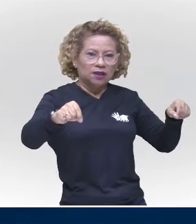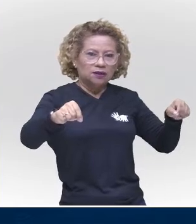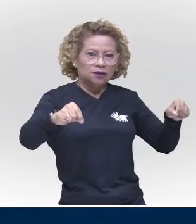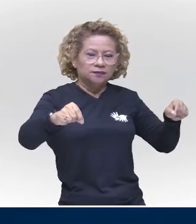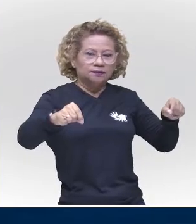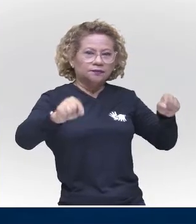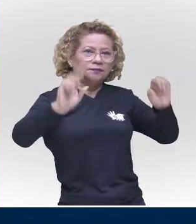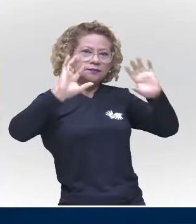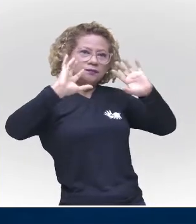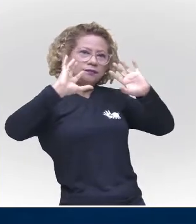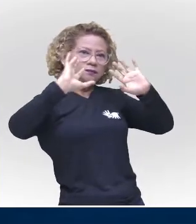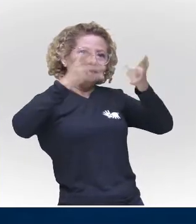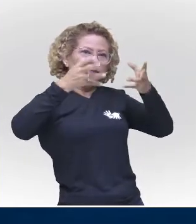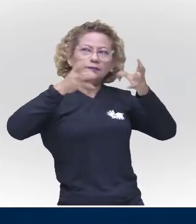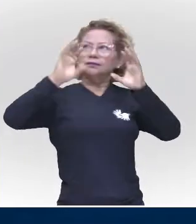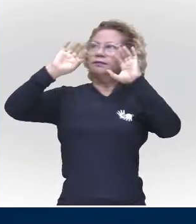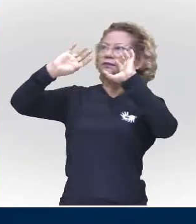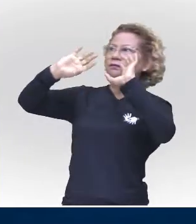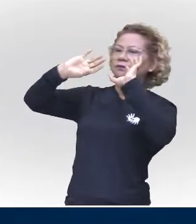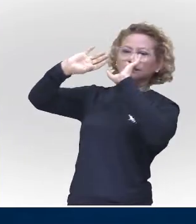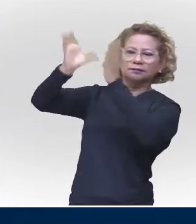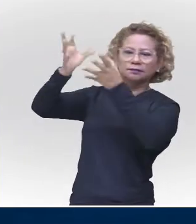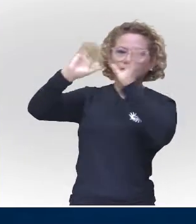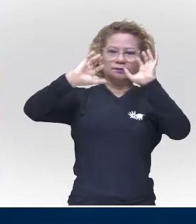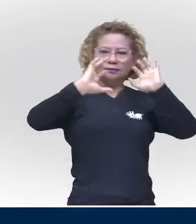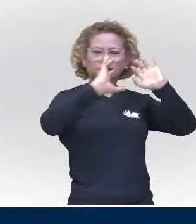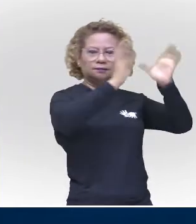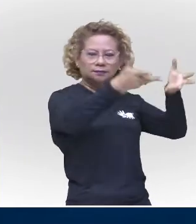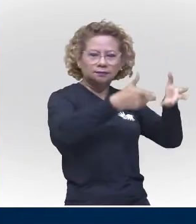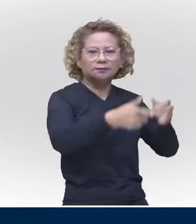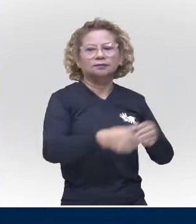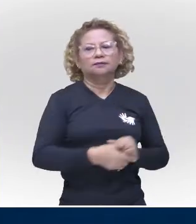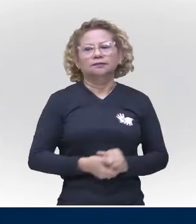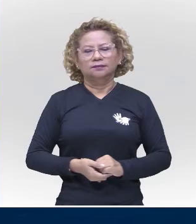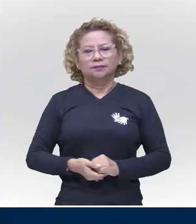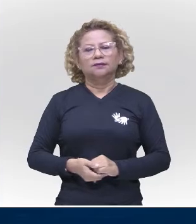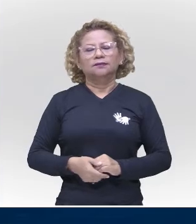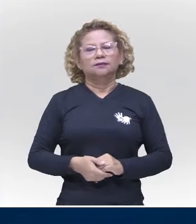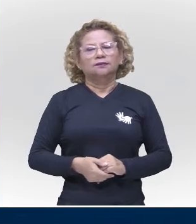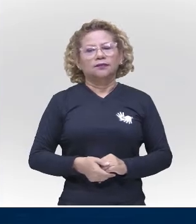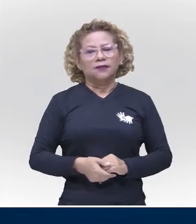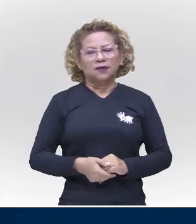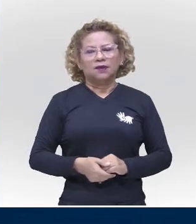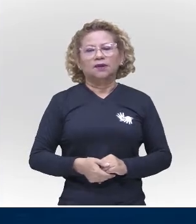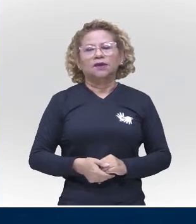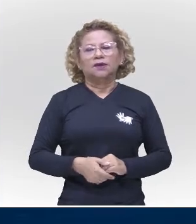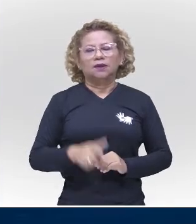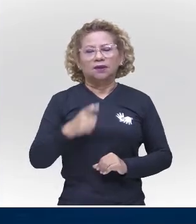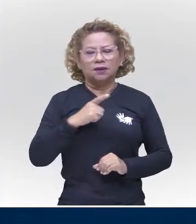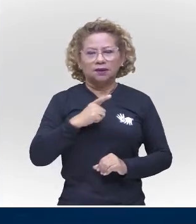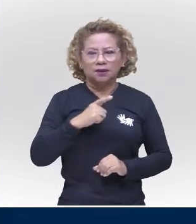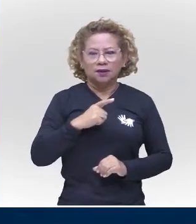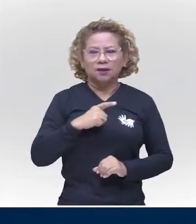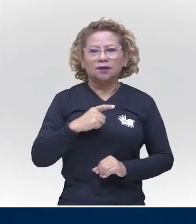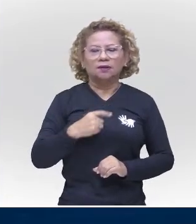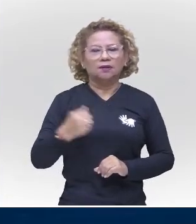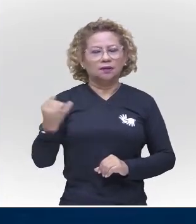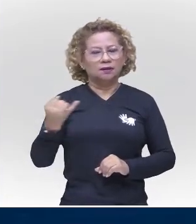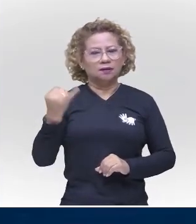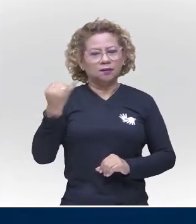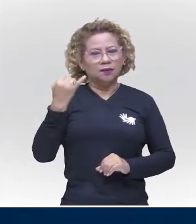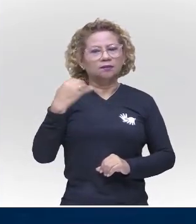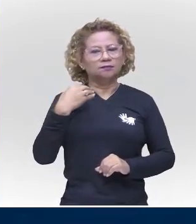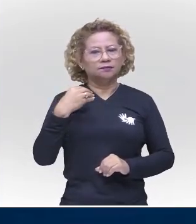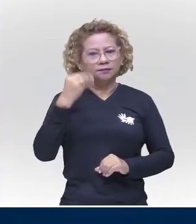essa bola toque no chão do meu adversário, e ele foi criado por William George Morgan. Aqui nós temos